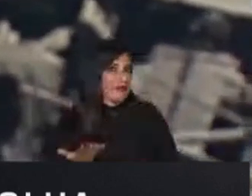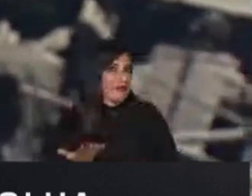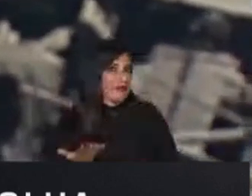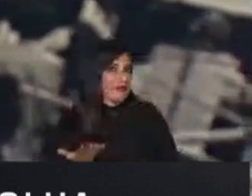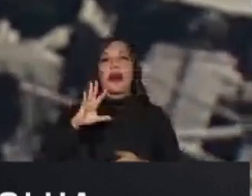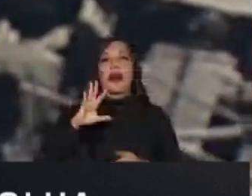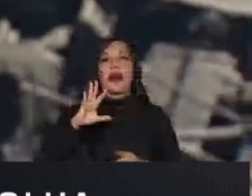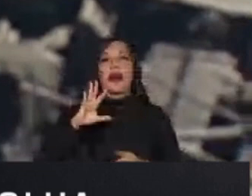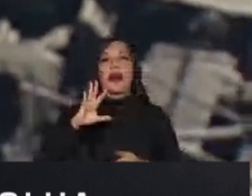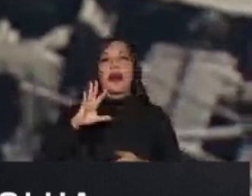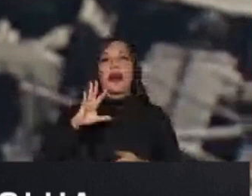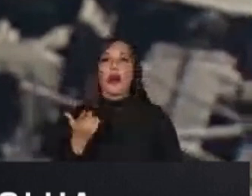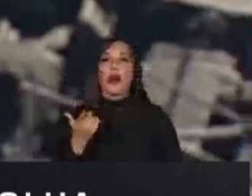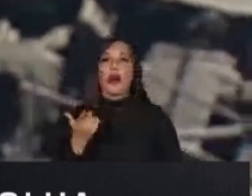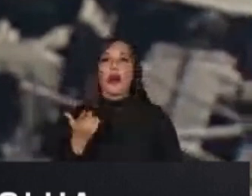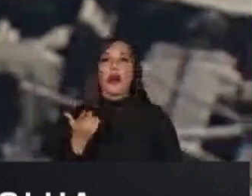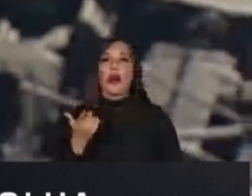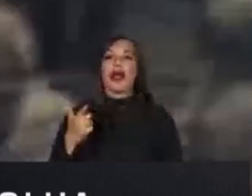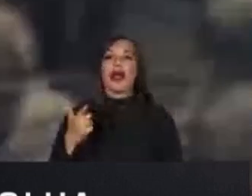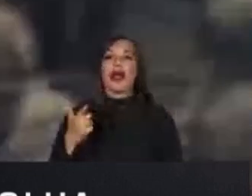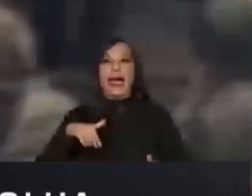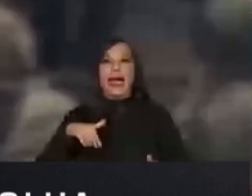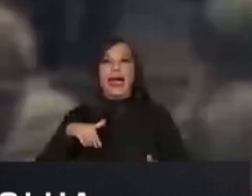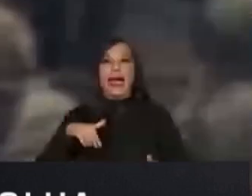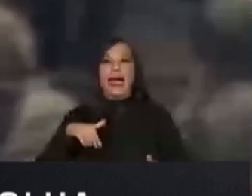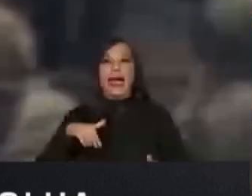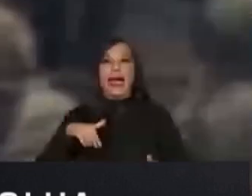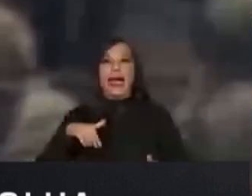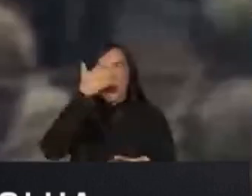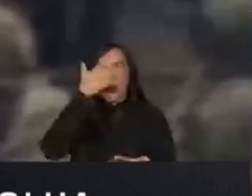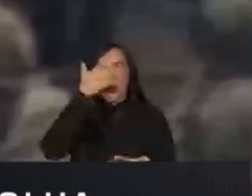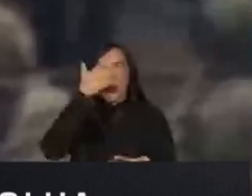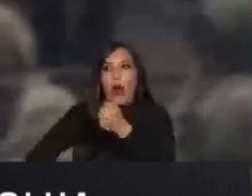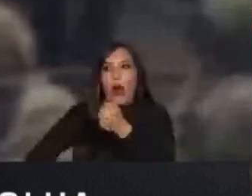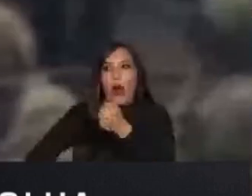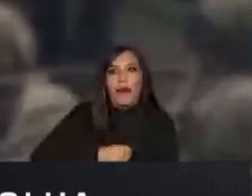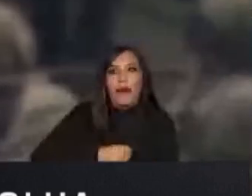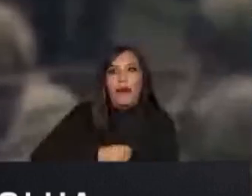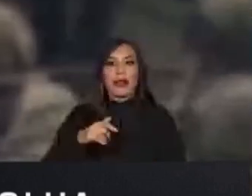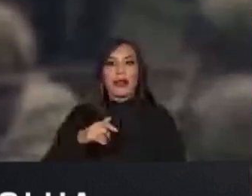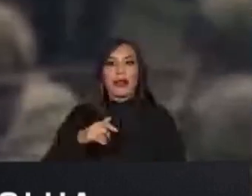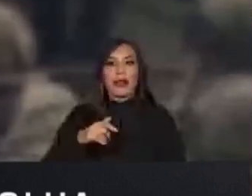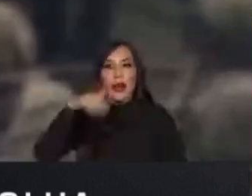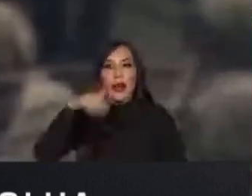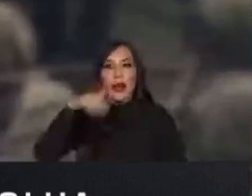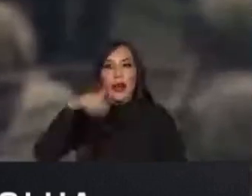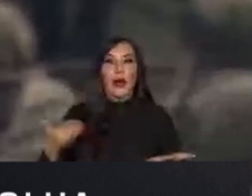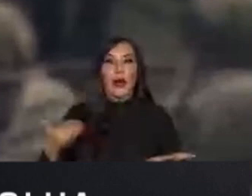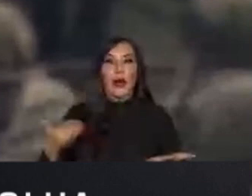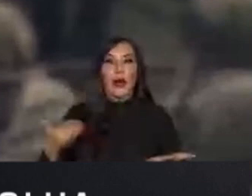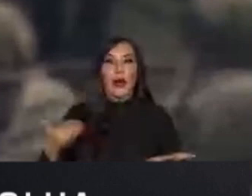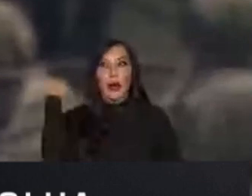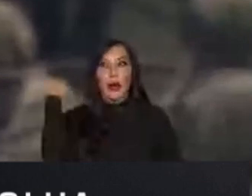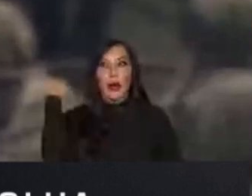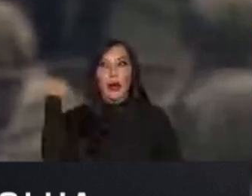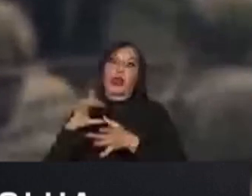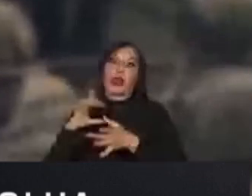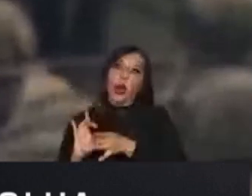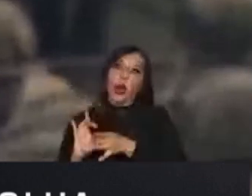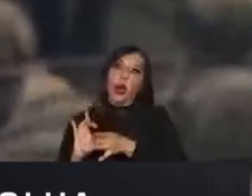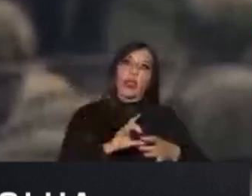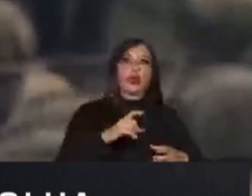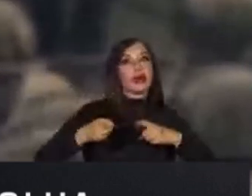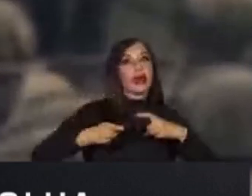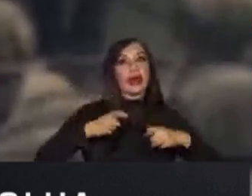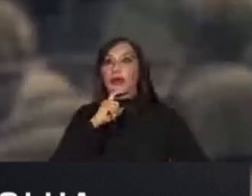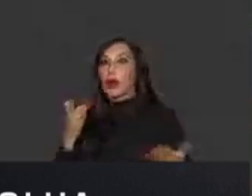que ele consegue, né, chegar até hoje? Como é que ele convence pessoas até hoje, né? Naquela época havia o contexto da Guerra Fria, hoje não